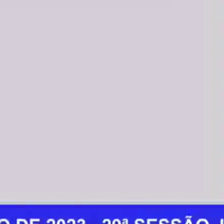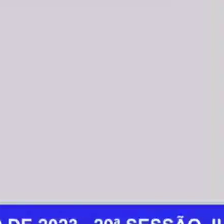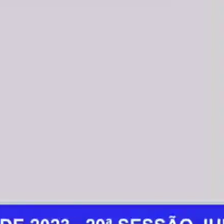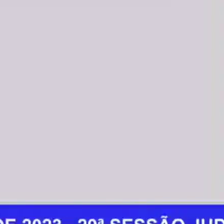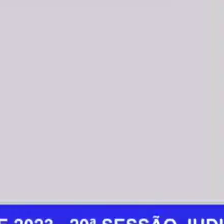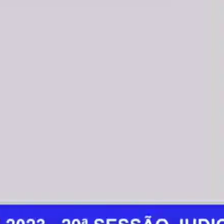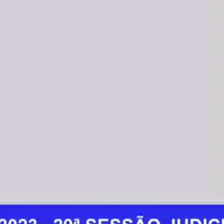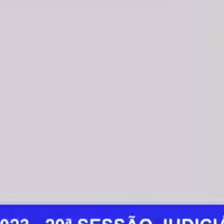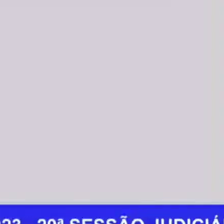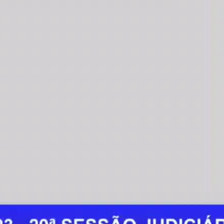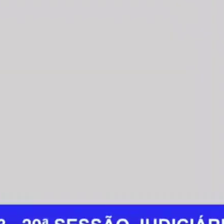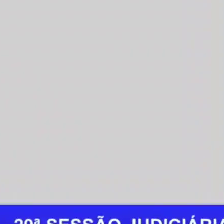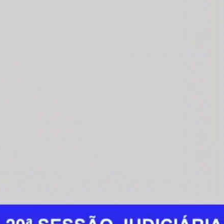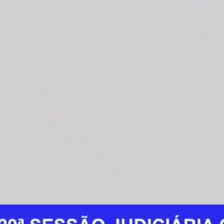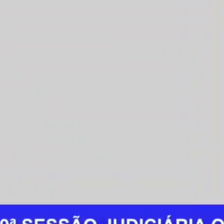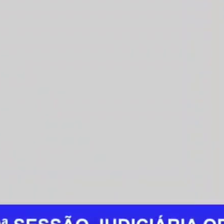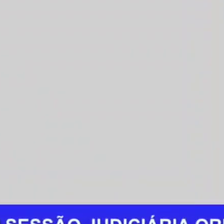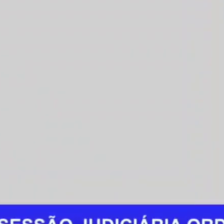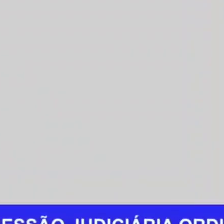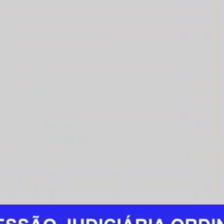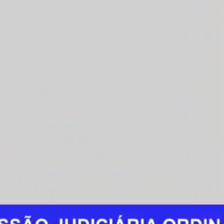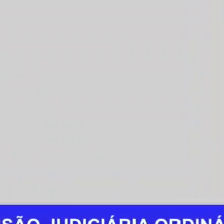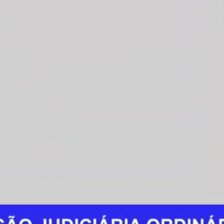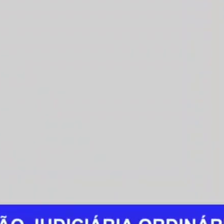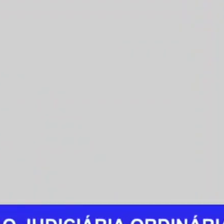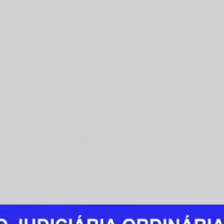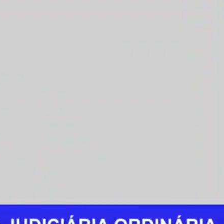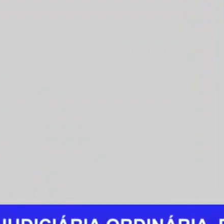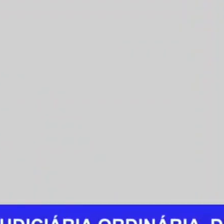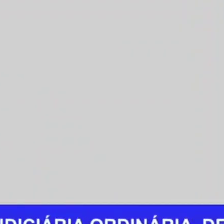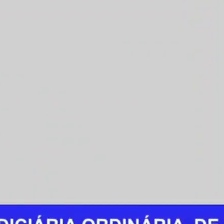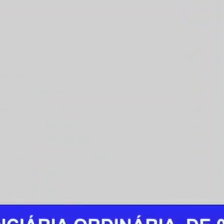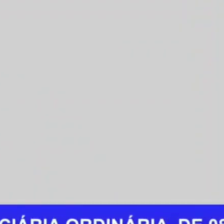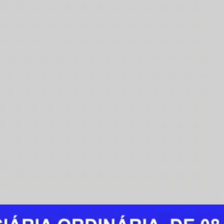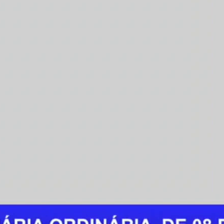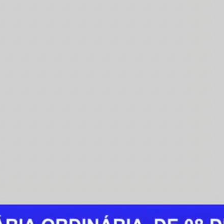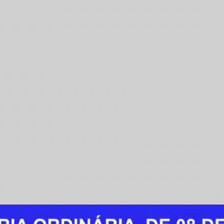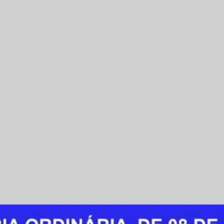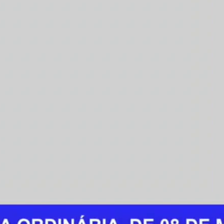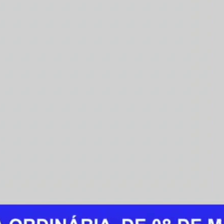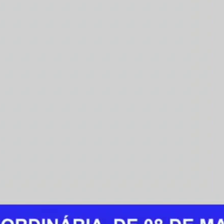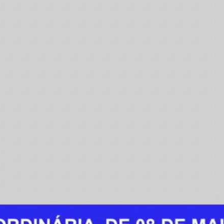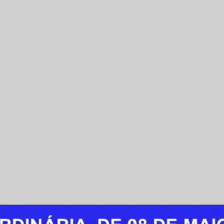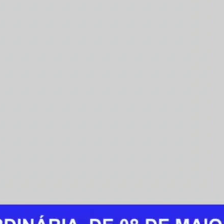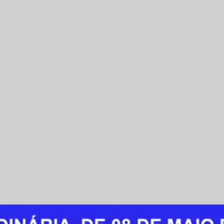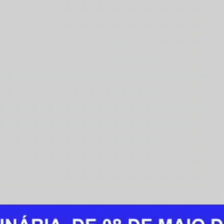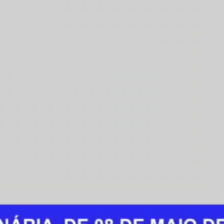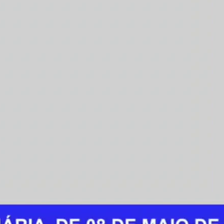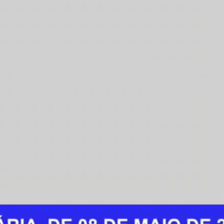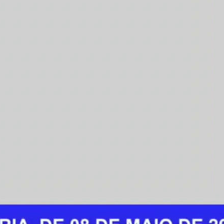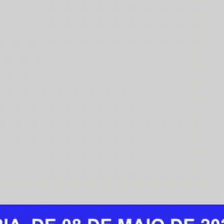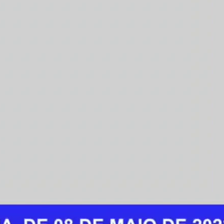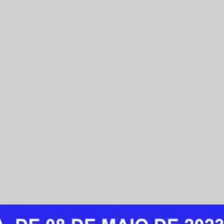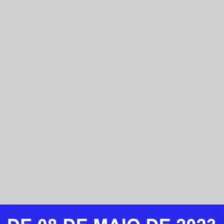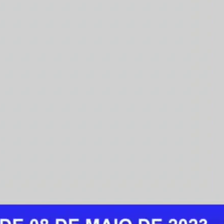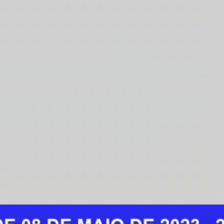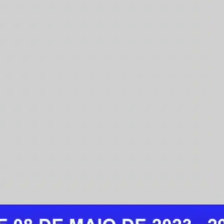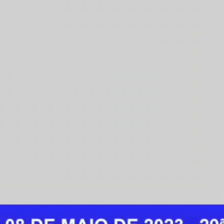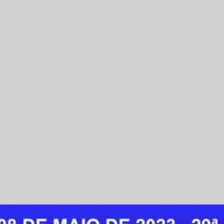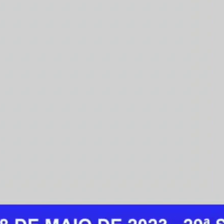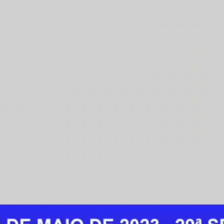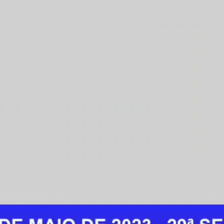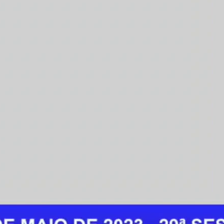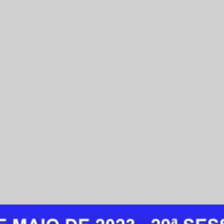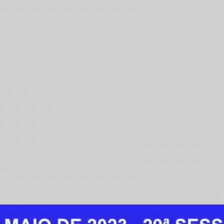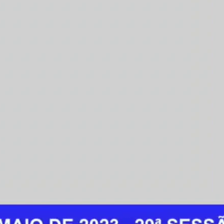Logo TRE, composto pelo círculo celeste com 27 estrelas brancas, polígono amarelo e faixa verde recortados da bandeira